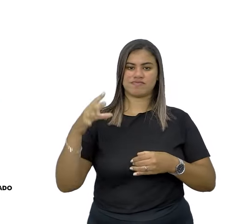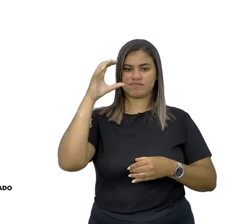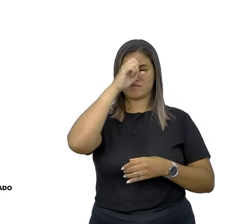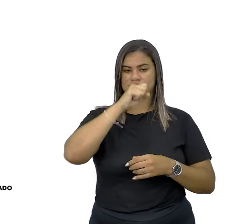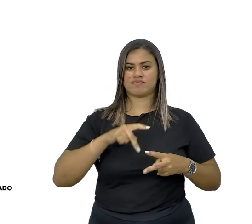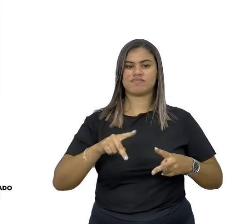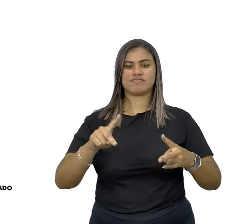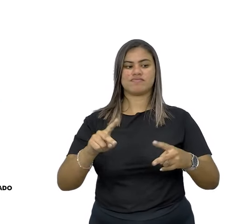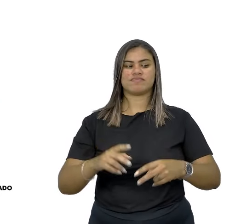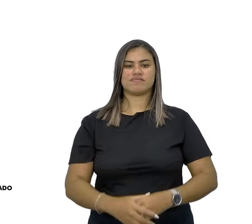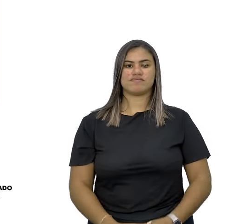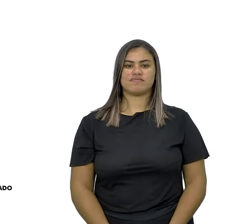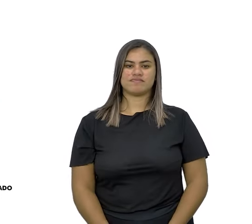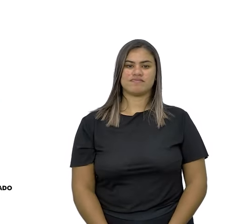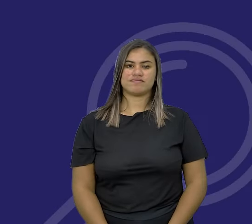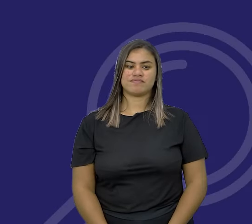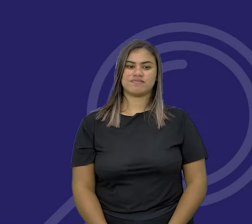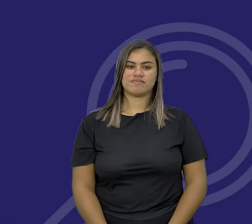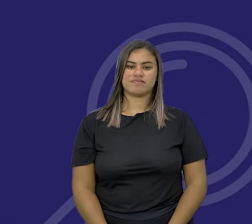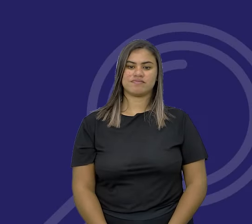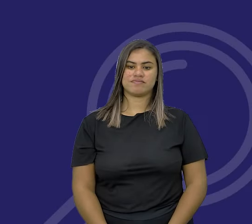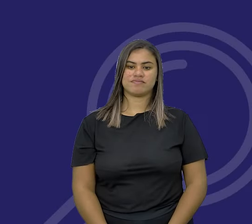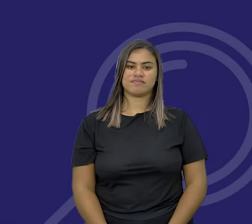Sempre. Vamos continuar?